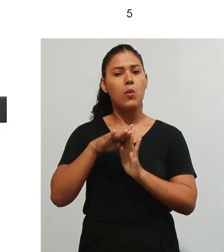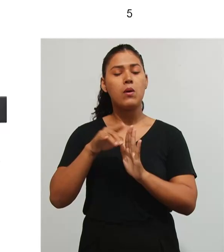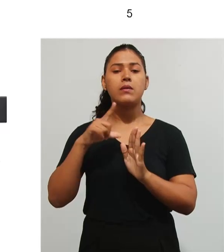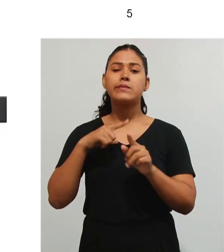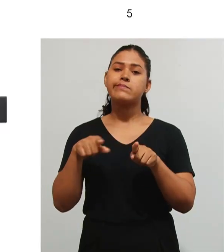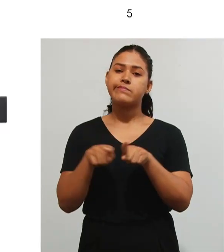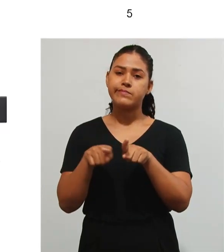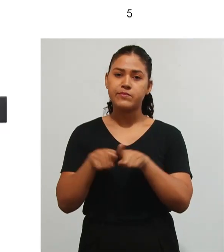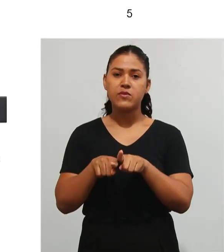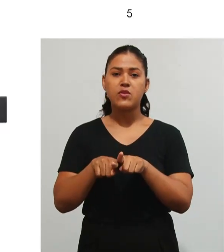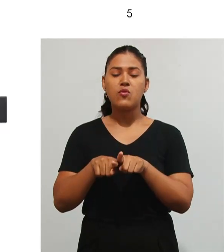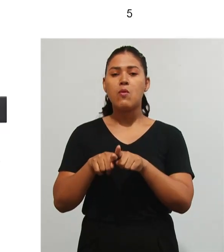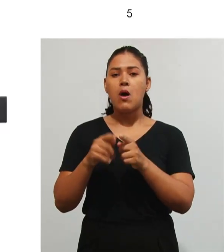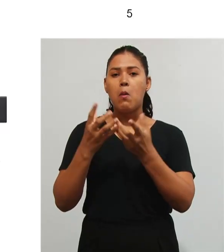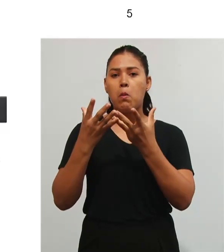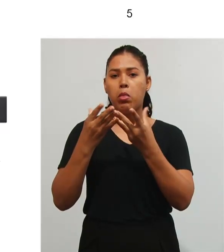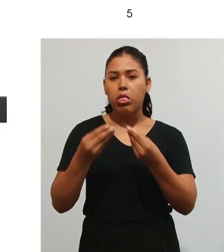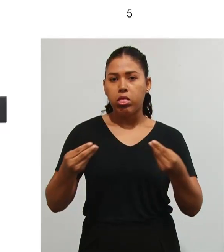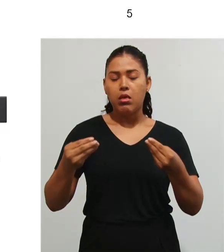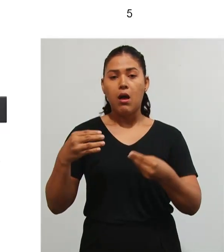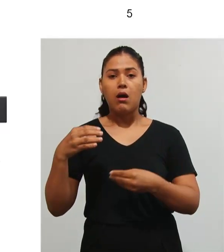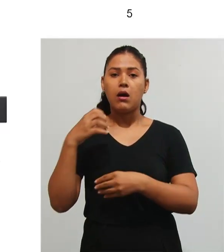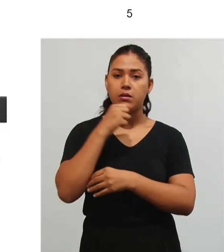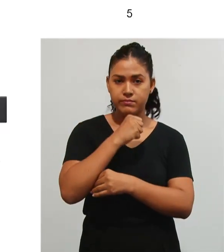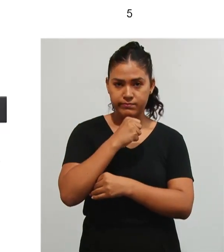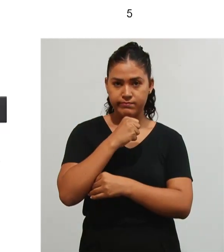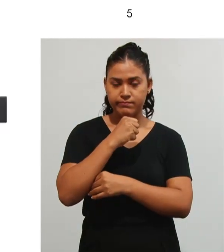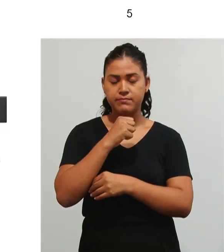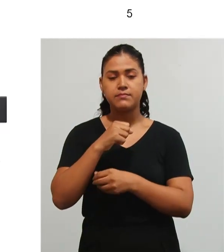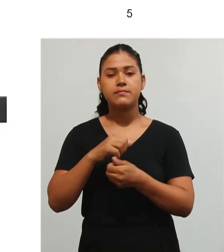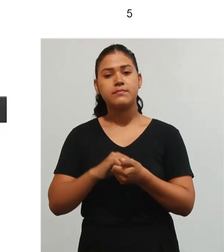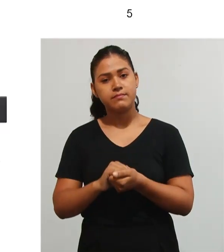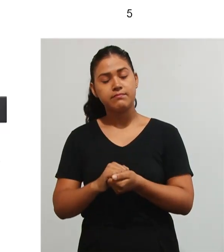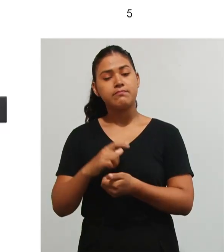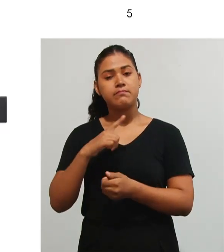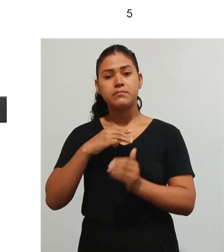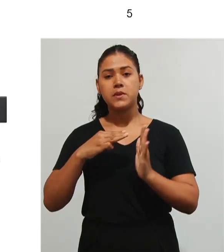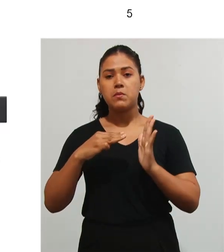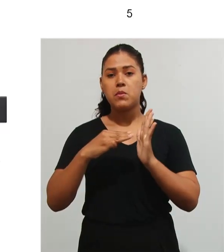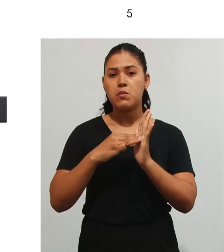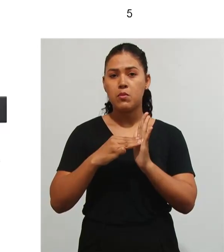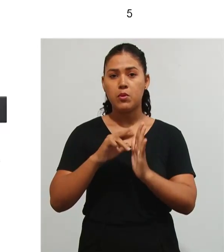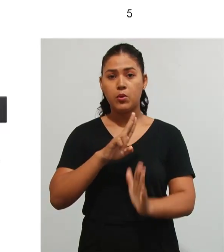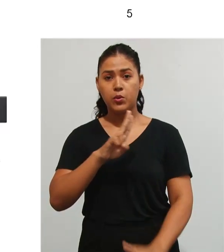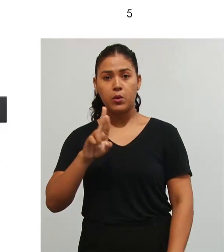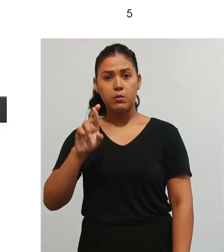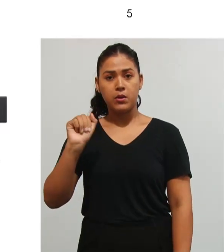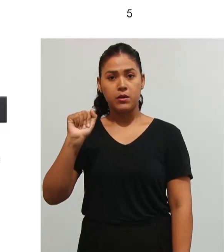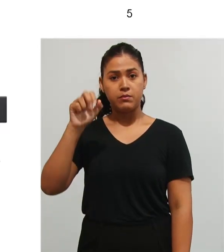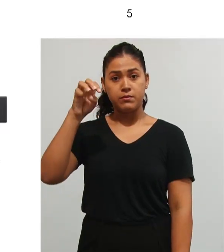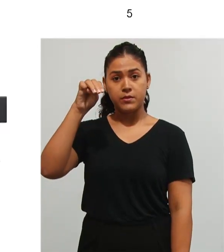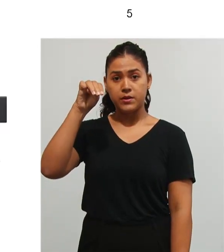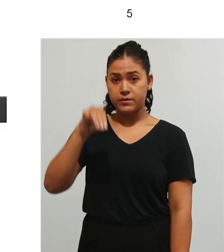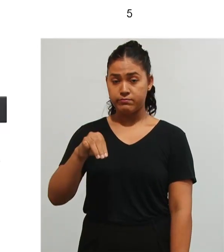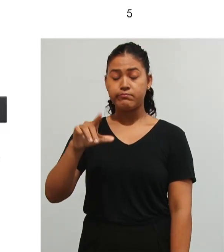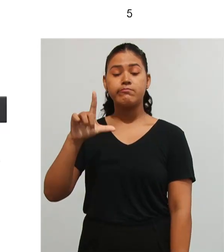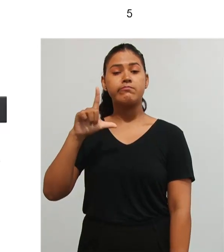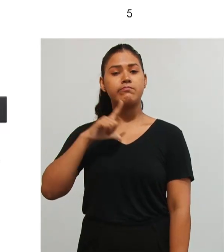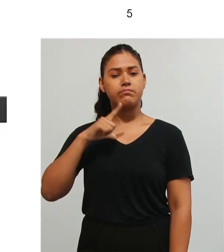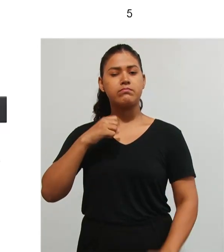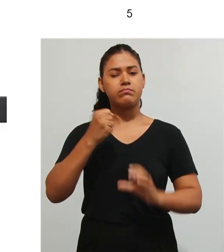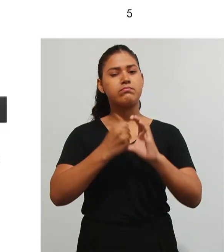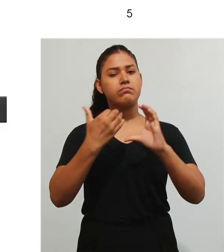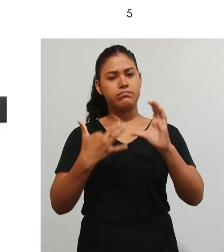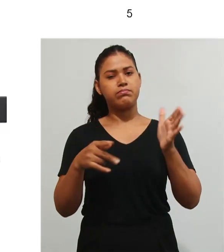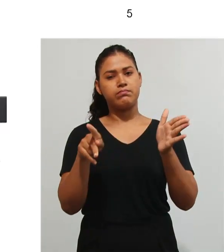voláteis. Então, como exemplo desse tipo de memória, nós podemos destacar a memória RAM, que tem essa